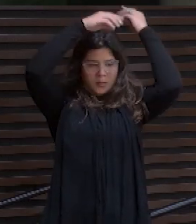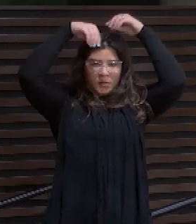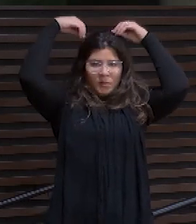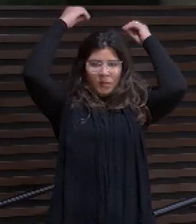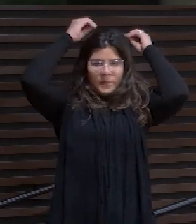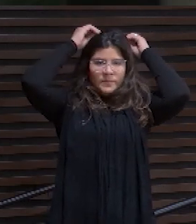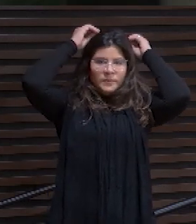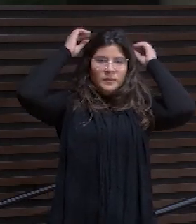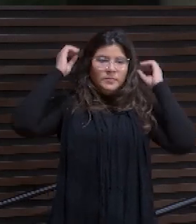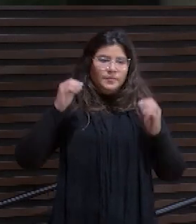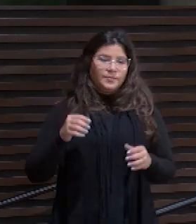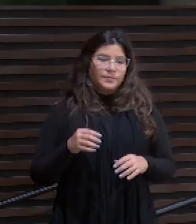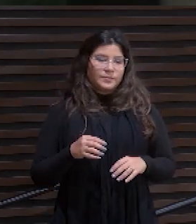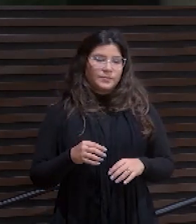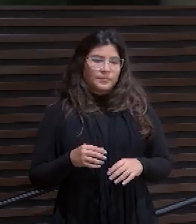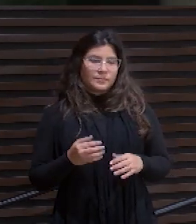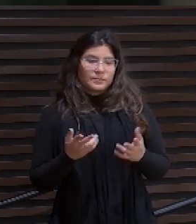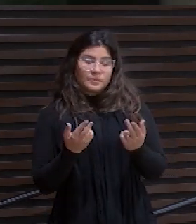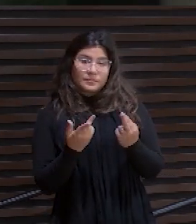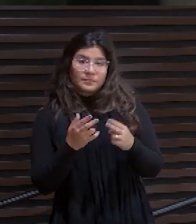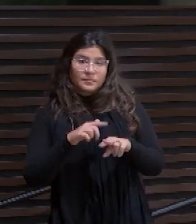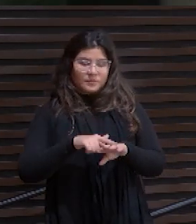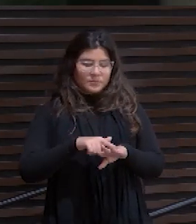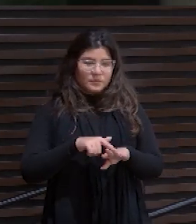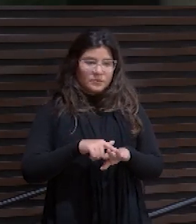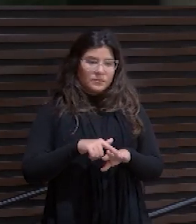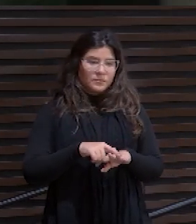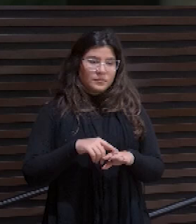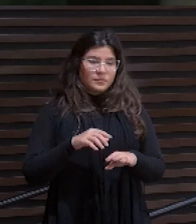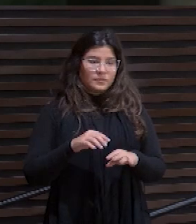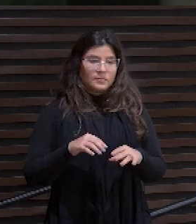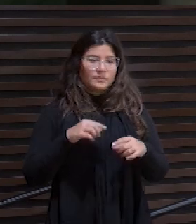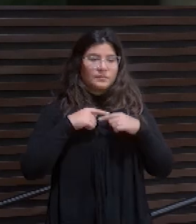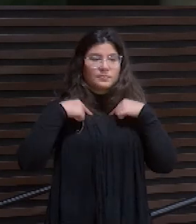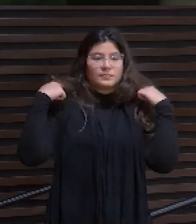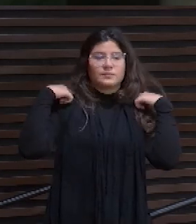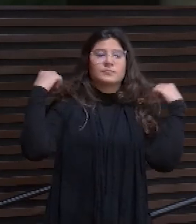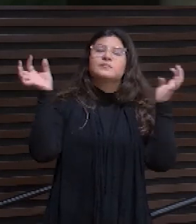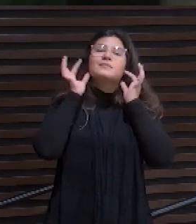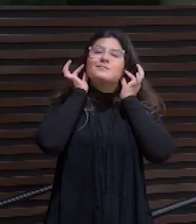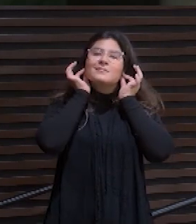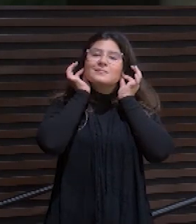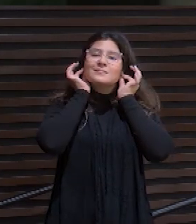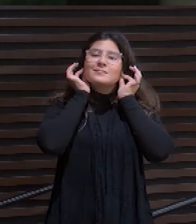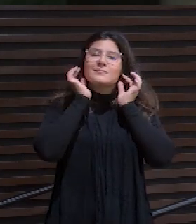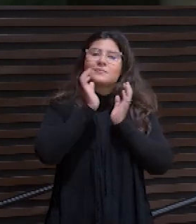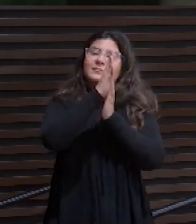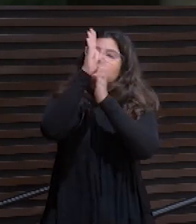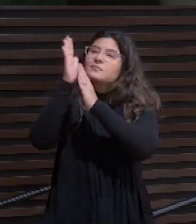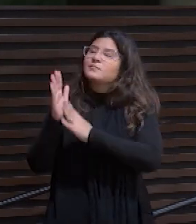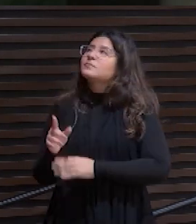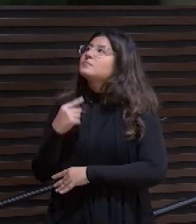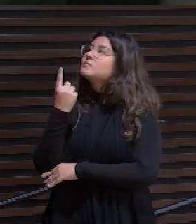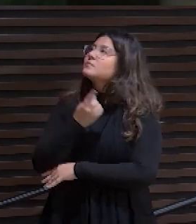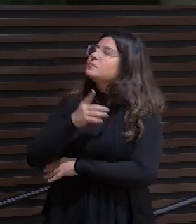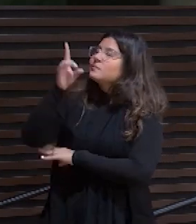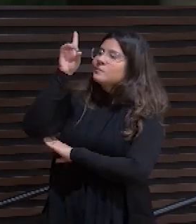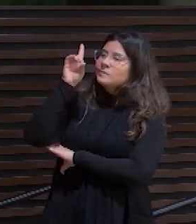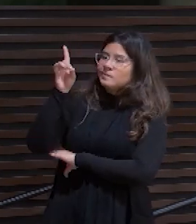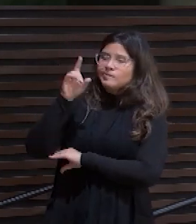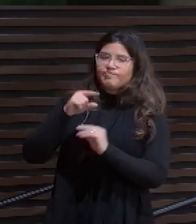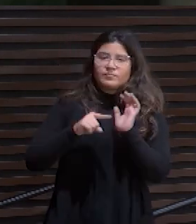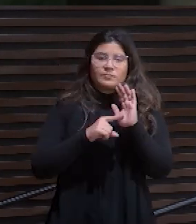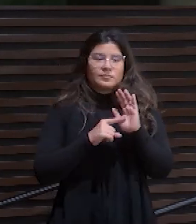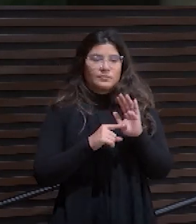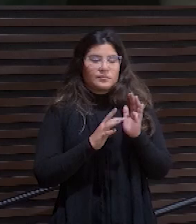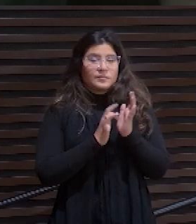enfeita com as suas joias. Aleluia, meu Deus. Louvado seja o nosso Deus. E aí Jesus ele faz uma outra ilustração,